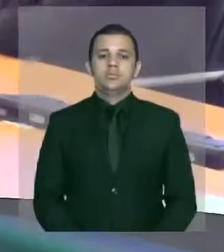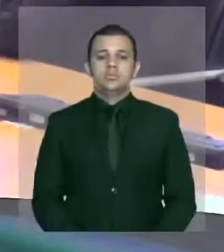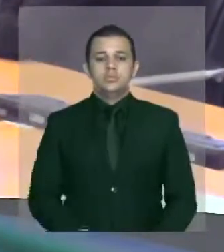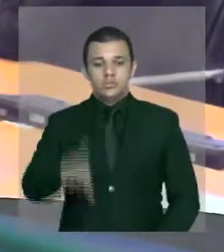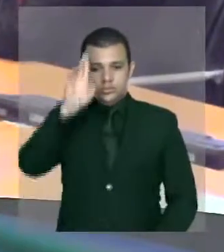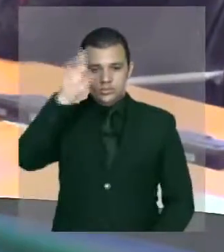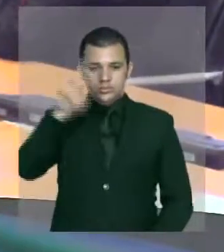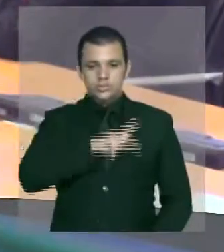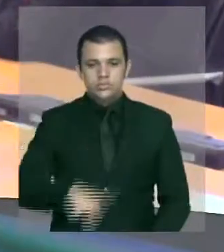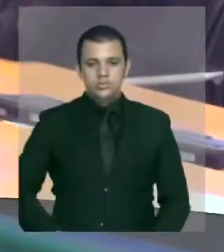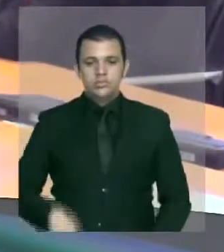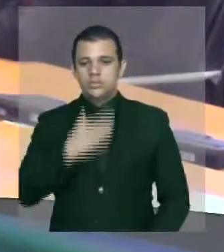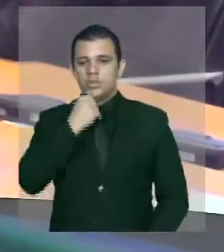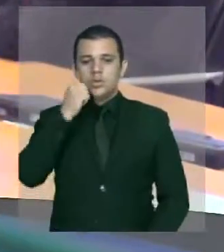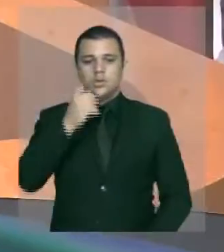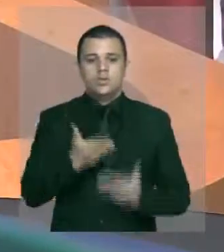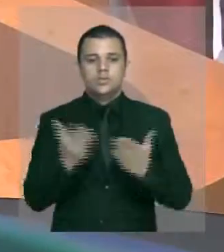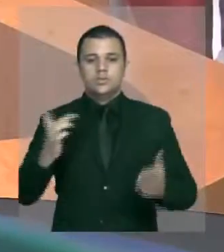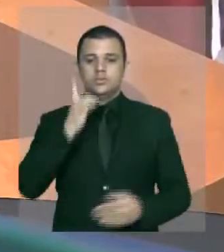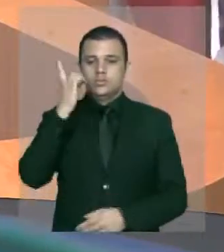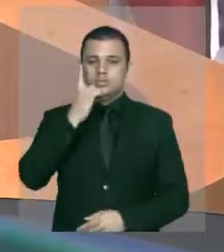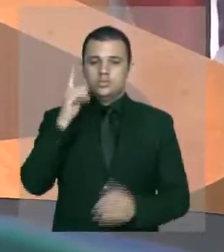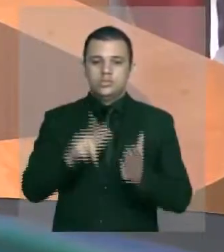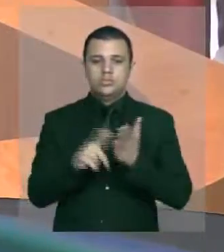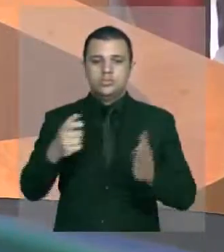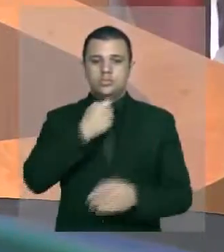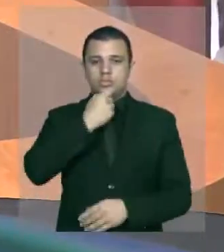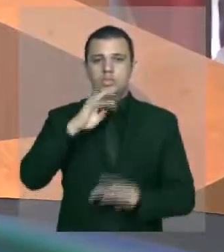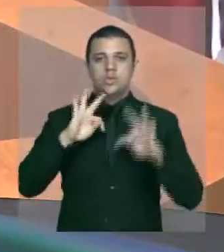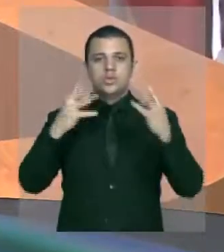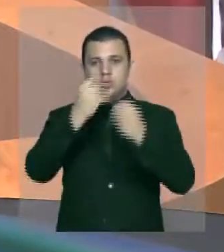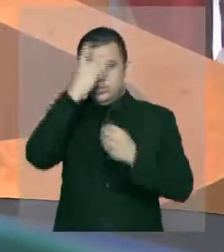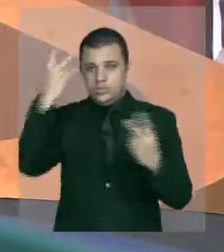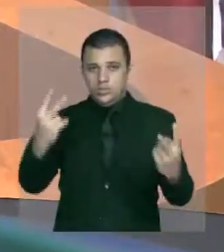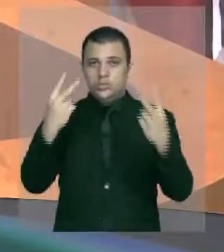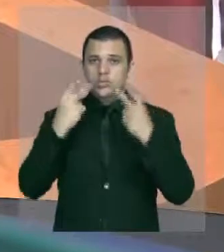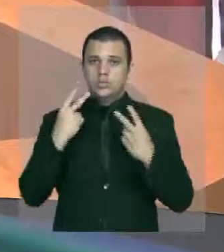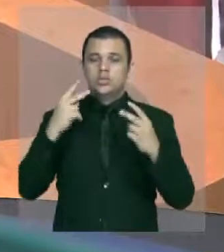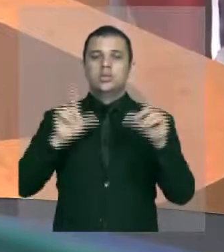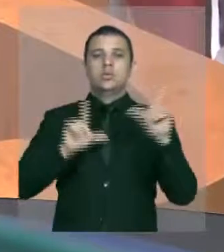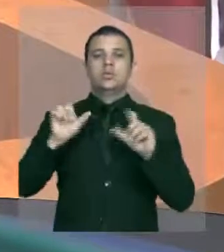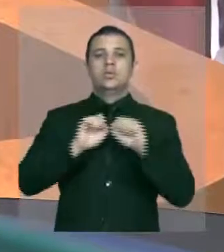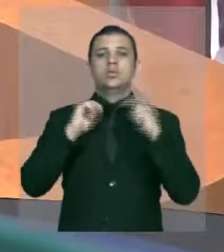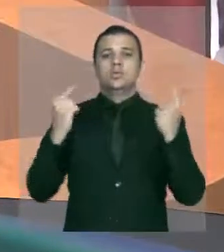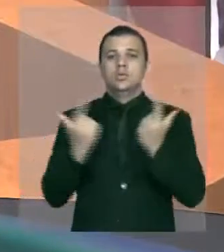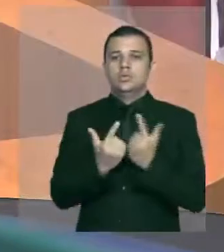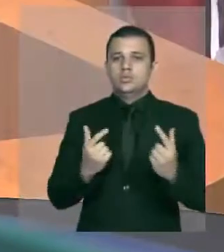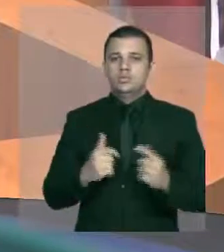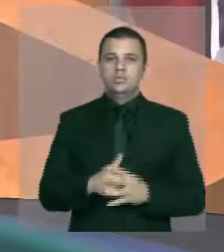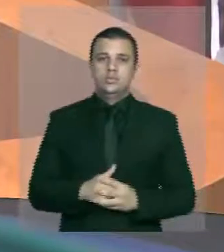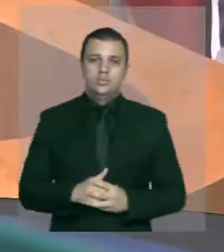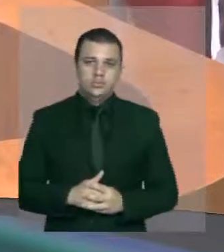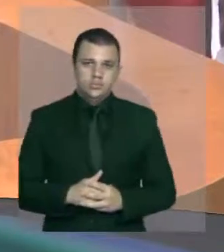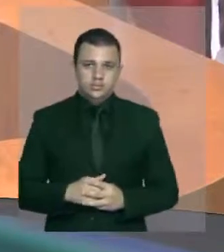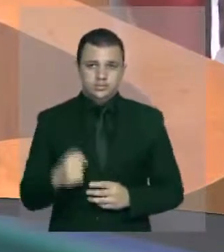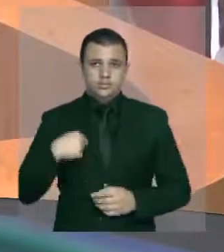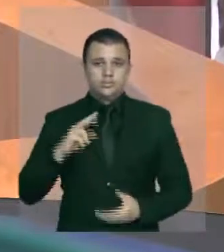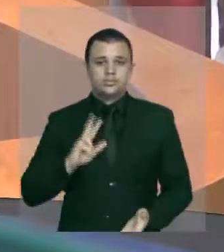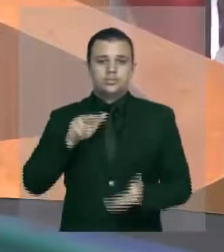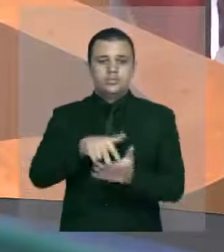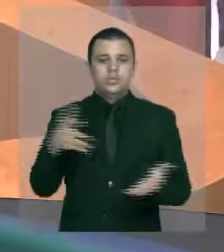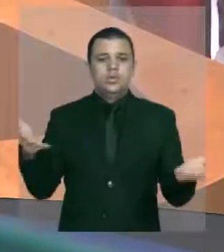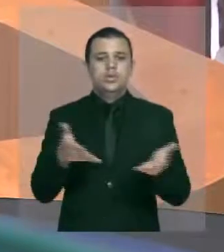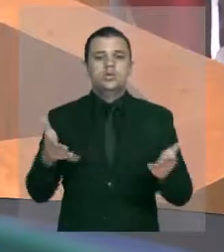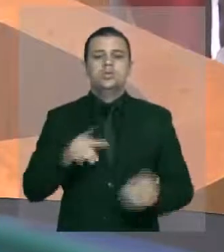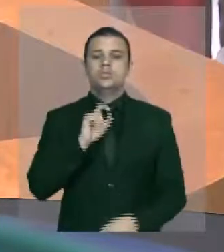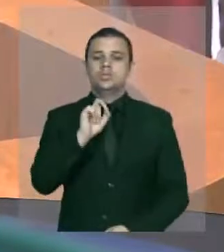Presidente, senhores deputados, senhoras deputadas, imprensa, todos que nos ouvem, nos assistem pela TV Assembleia, o que me traz hoje aqui